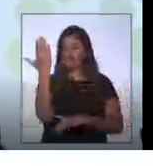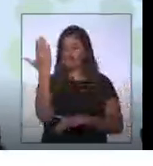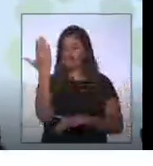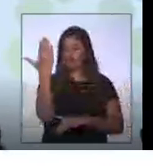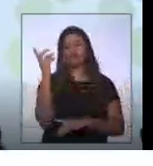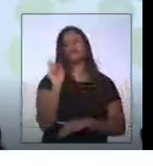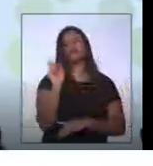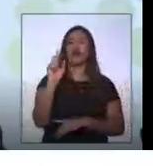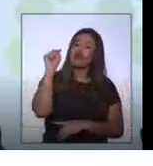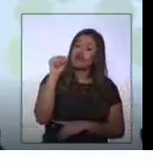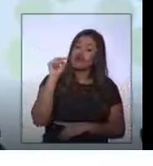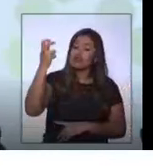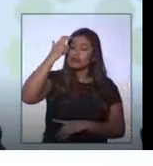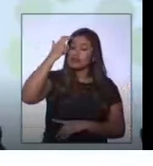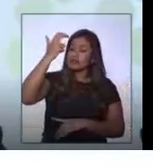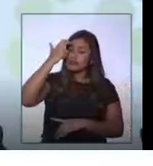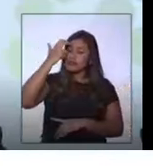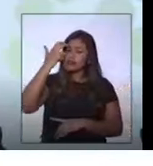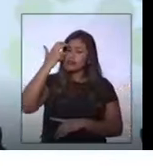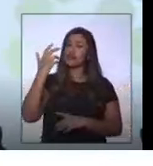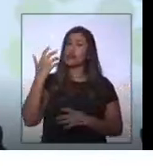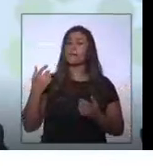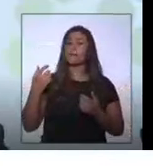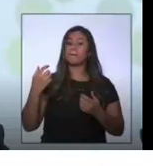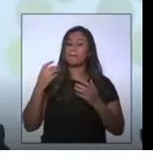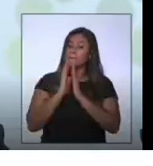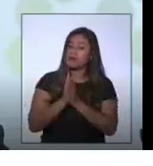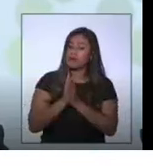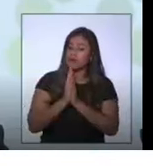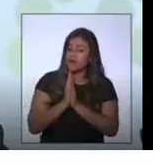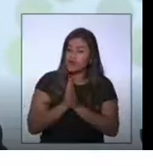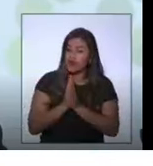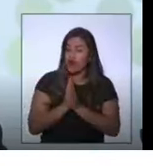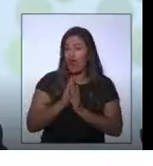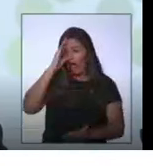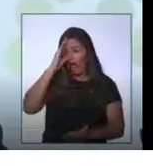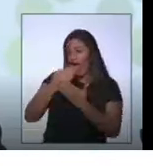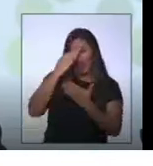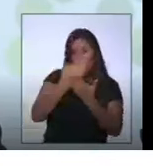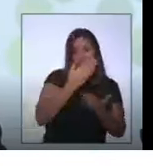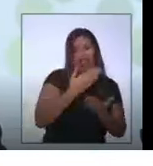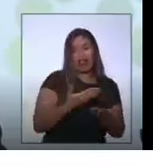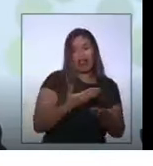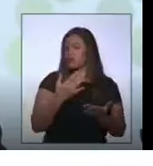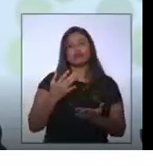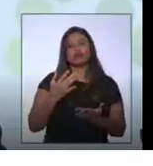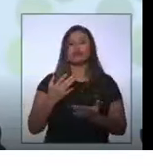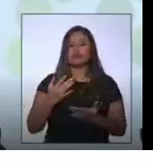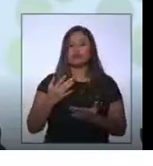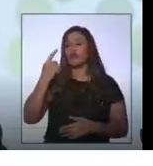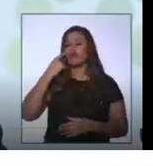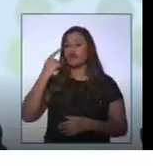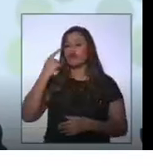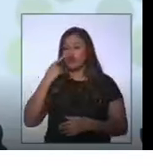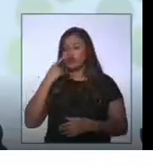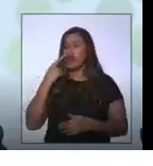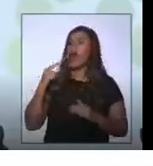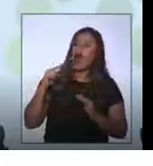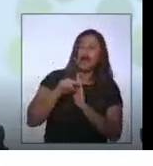inteligente. Por favor, questione todas as informações até chegar de fato naquilo que você encara como uma verdade,